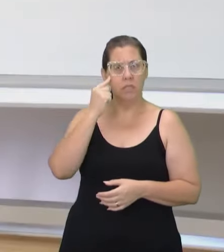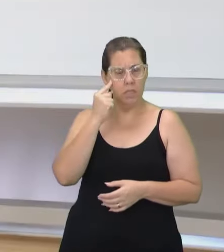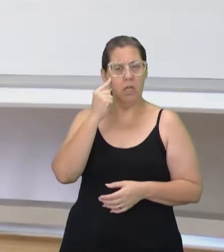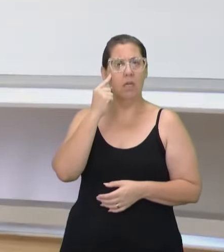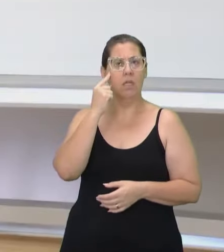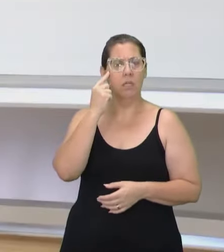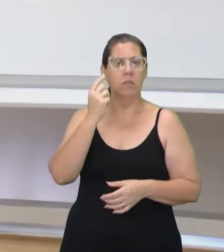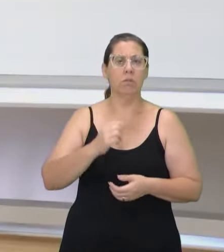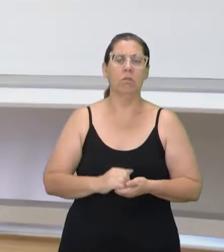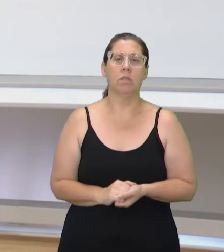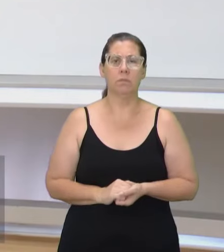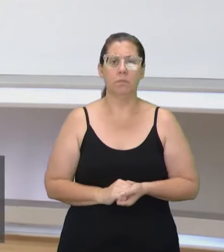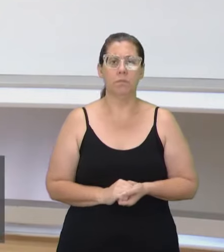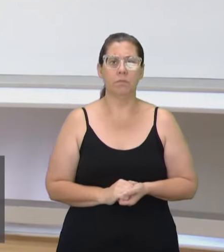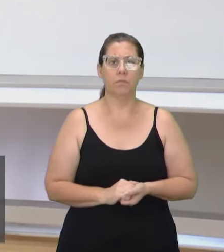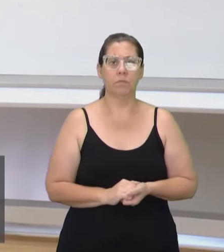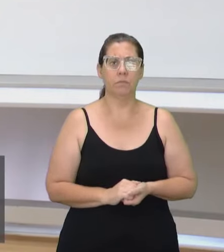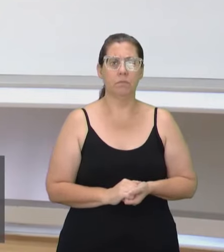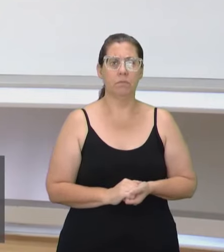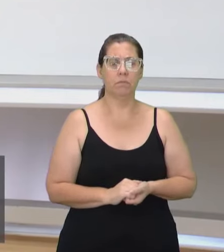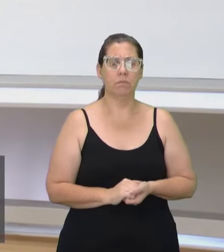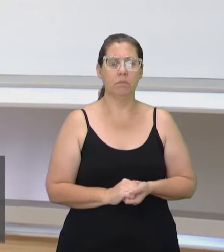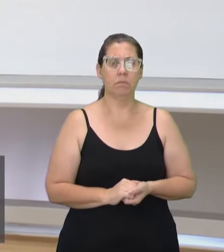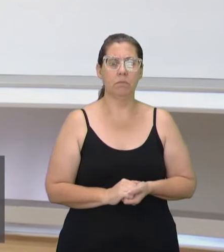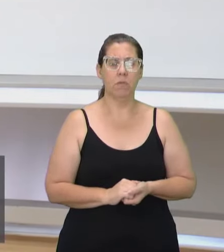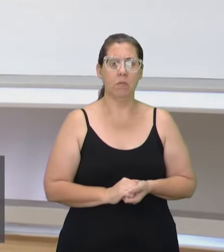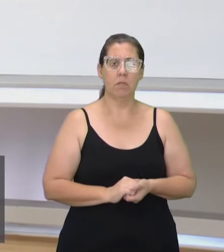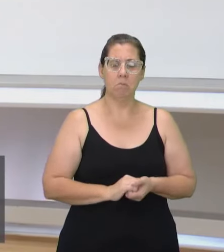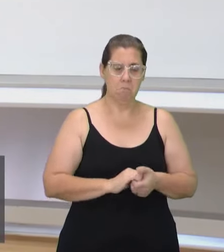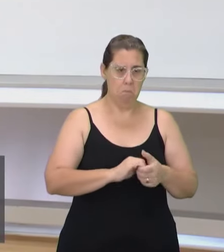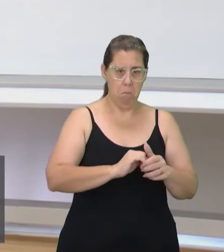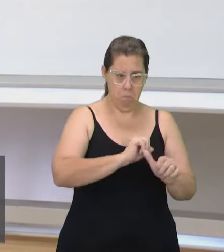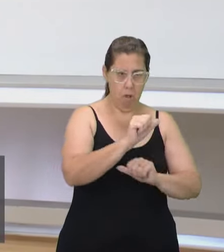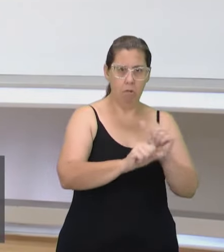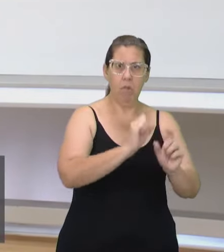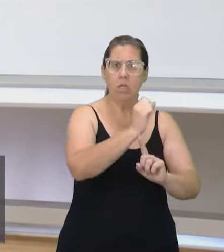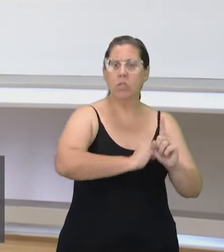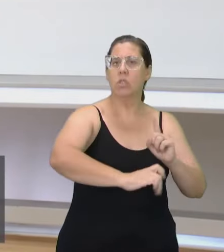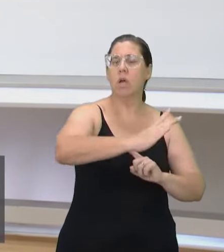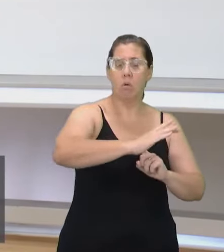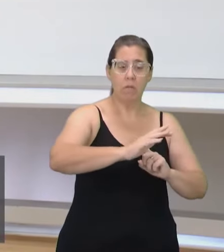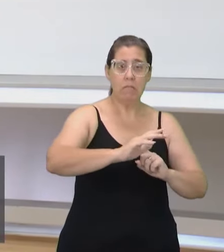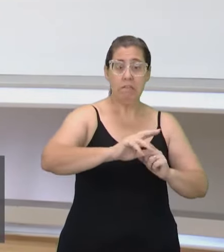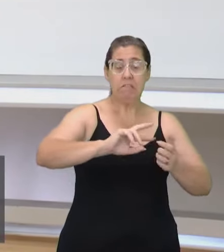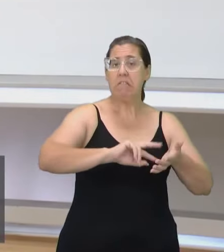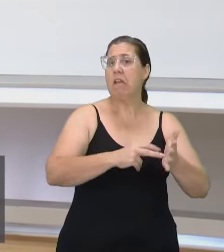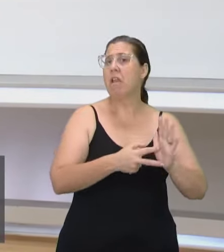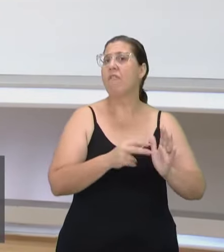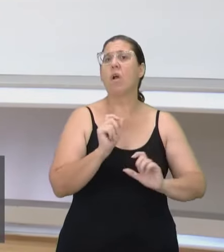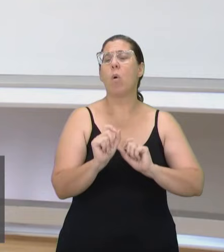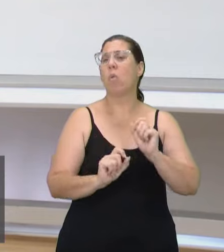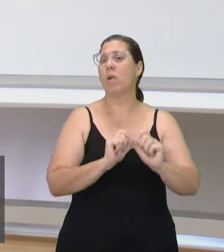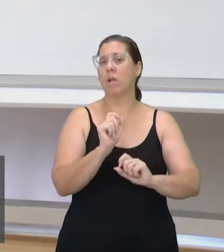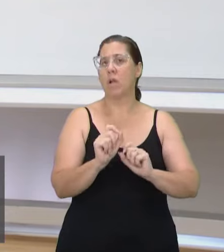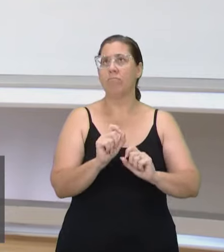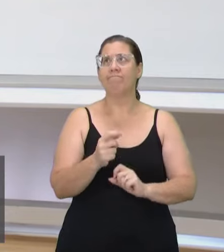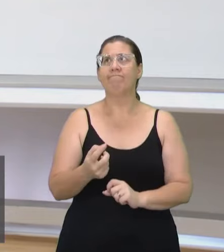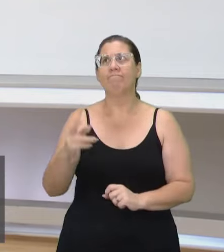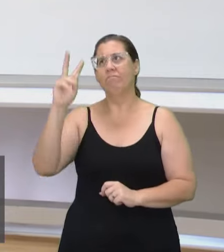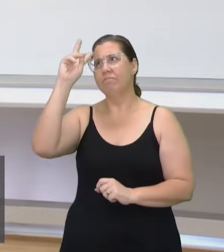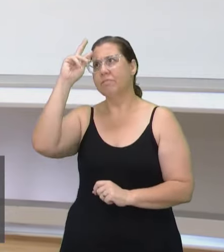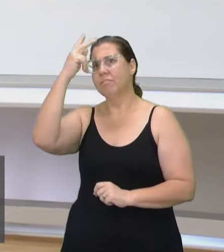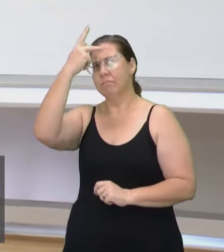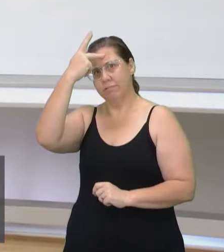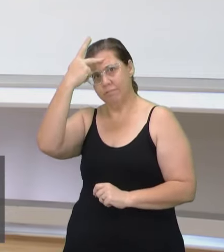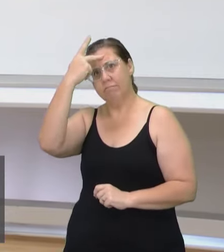que as mudanças sociais, elas significam uma grande mudança também no nosso modo de pensar, no